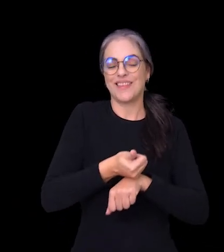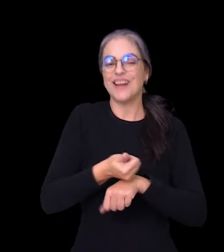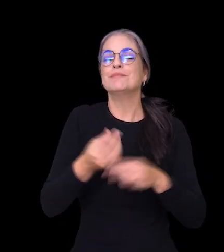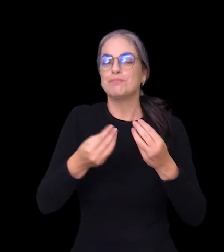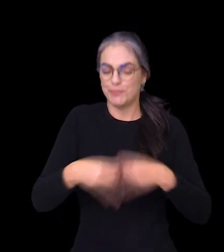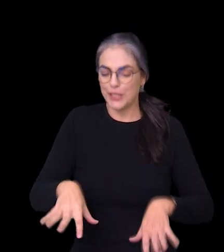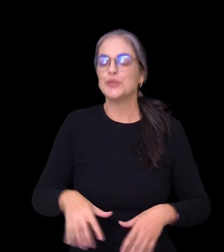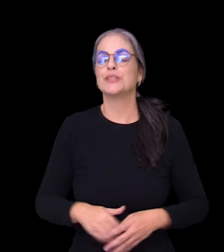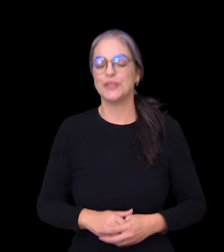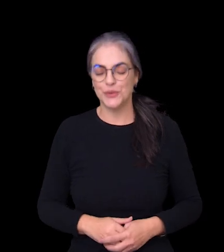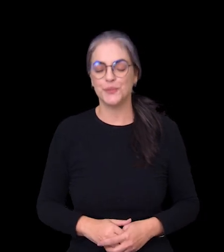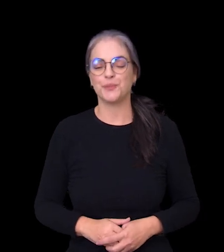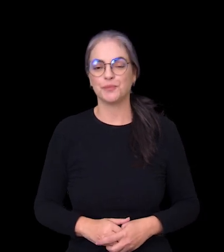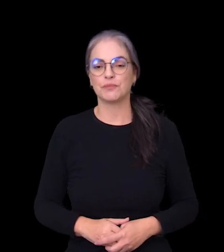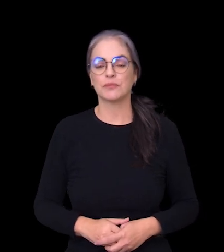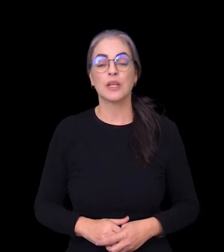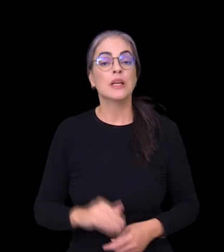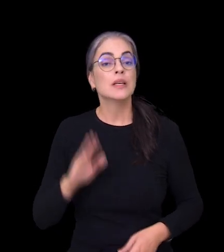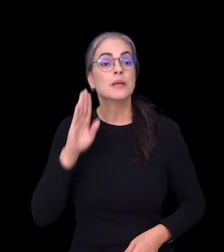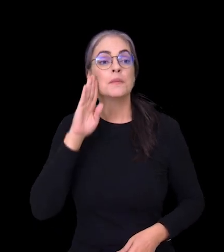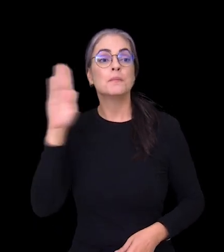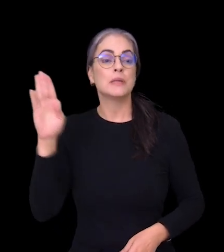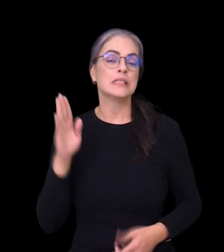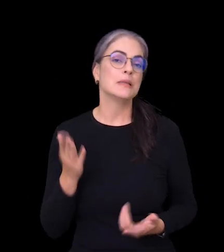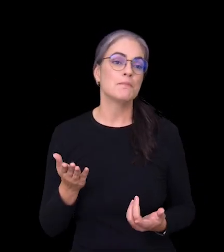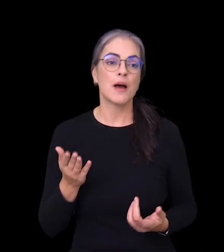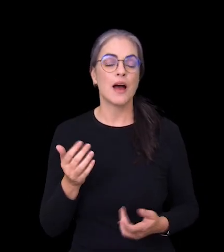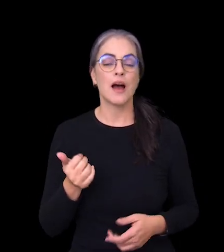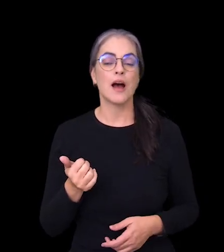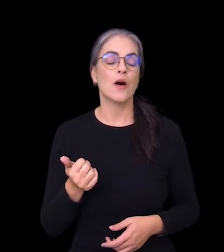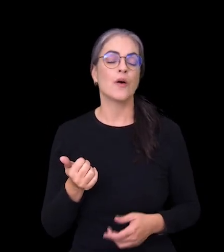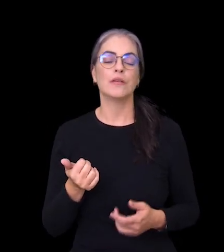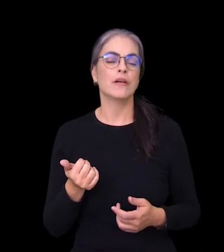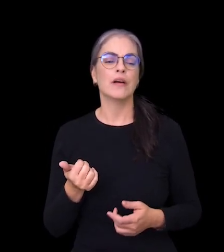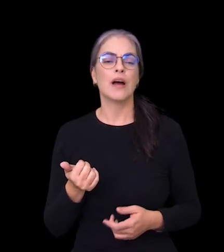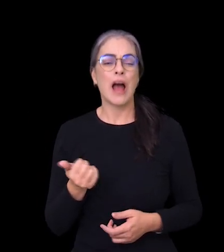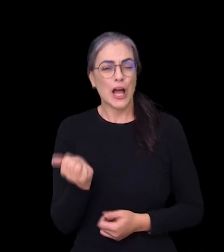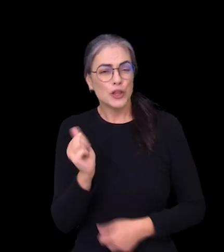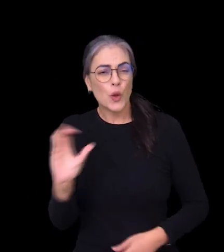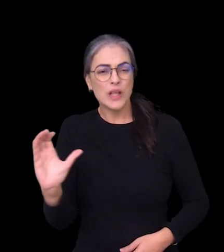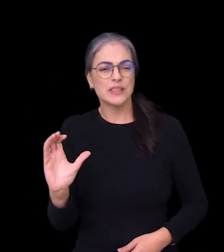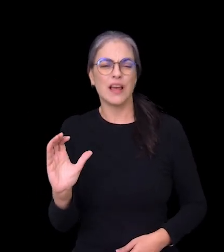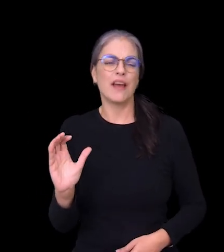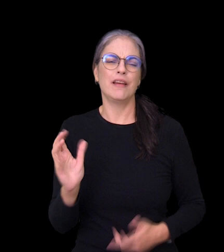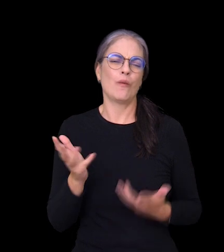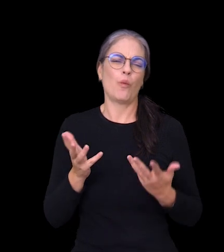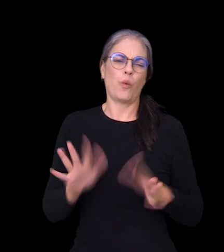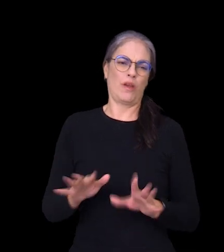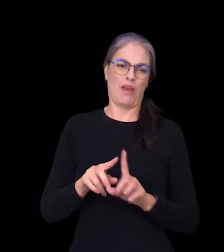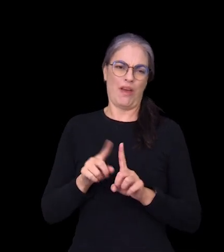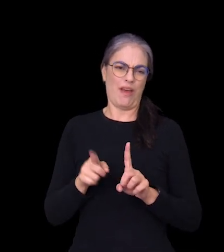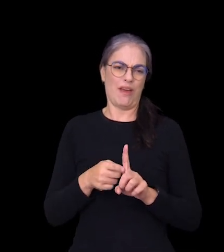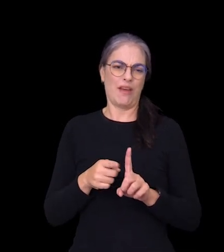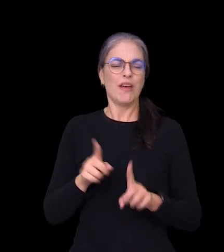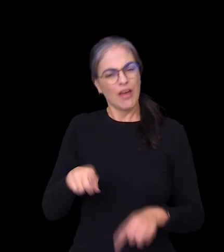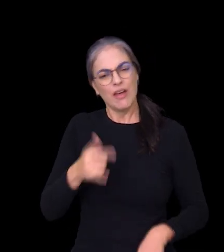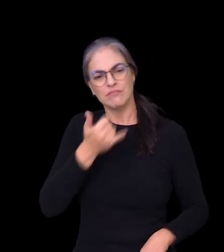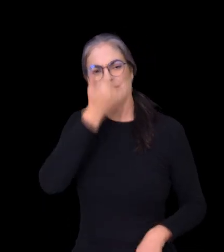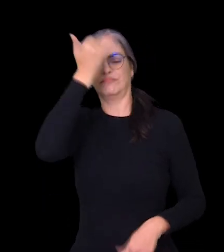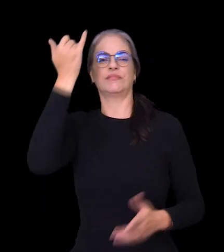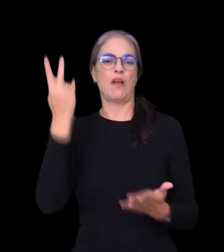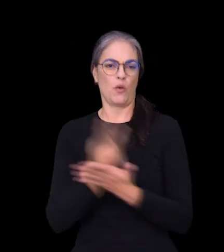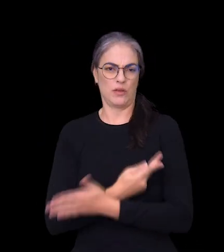adolescentes, principalmente, né, que geralmente a gestação não é intencional, isso é um indicativo de que não estão tendo